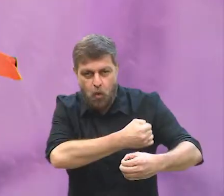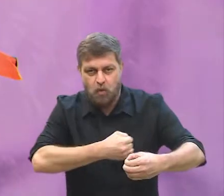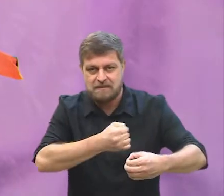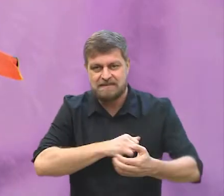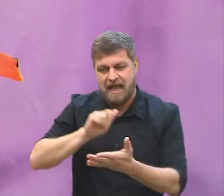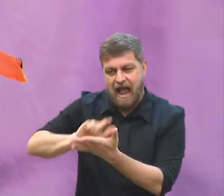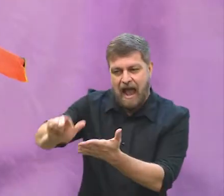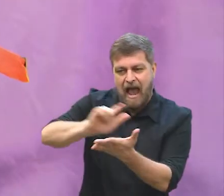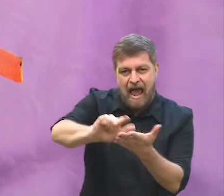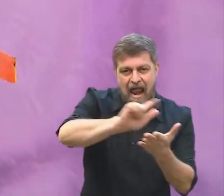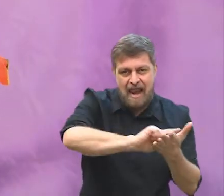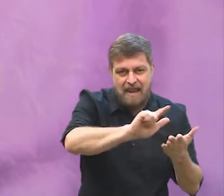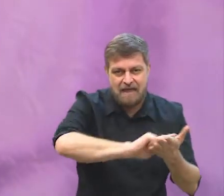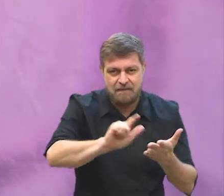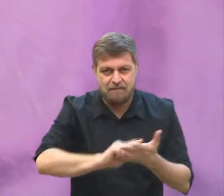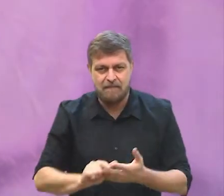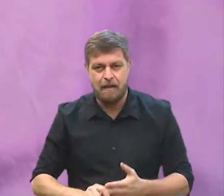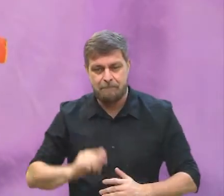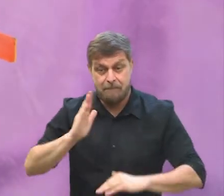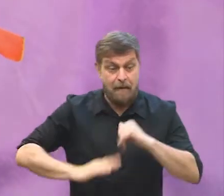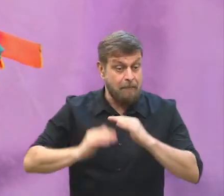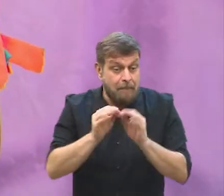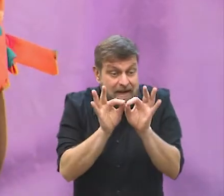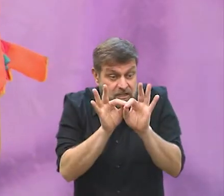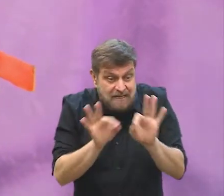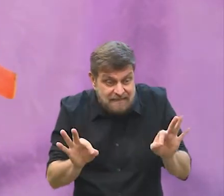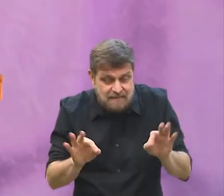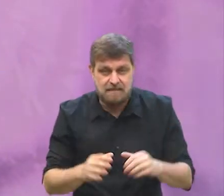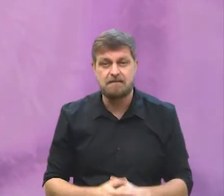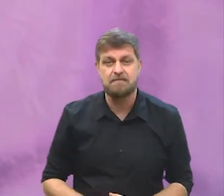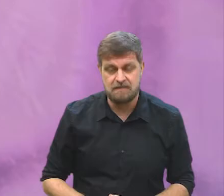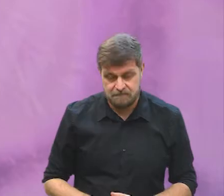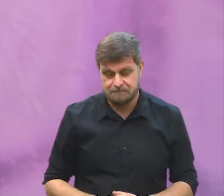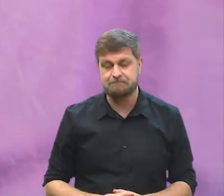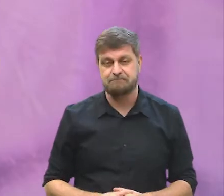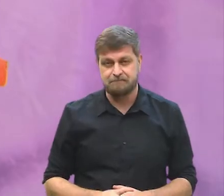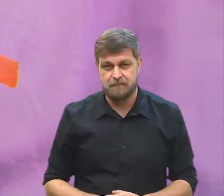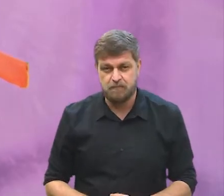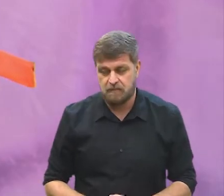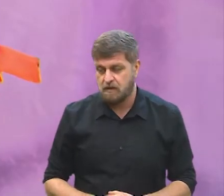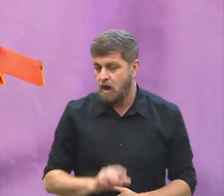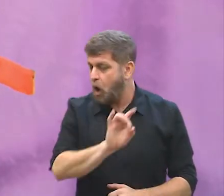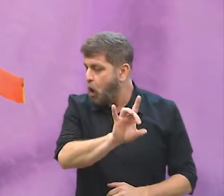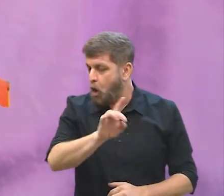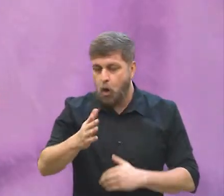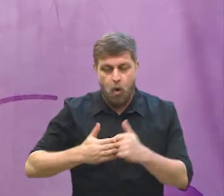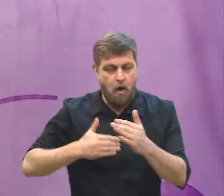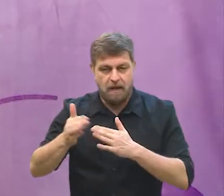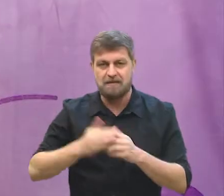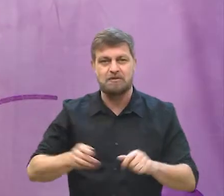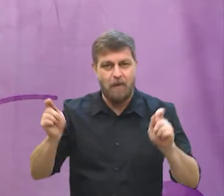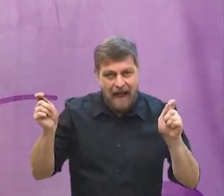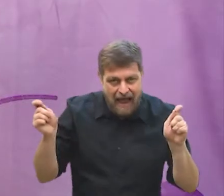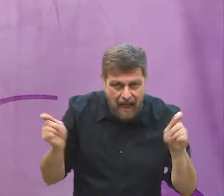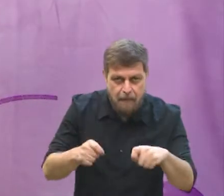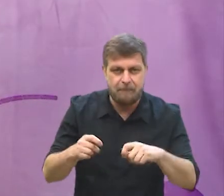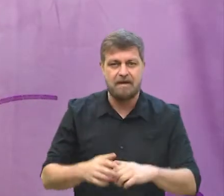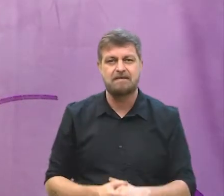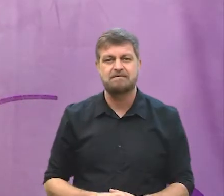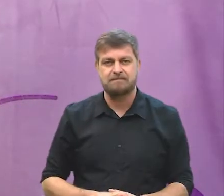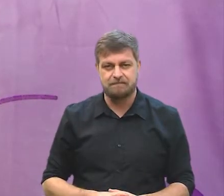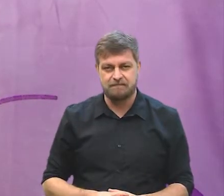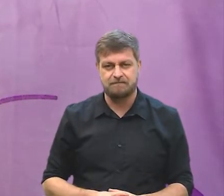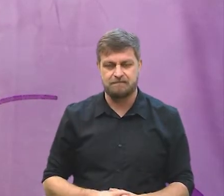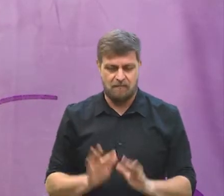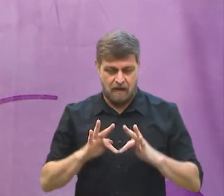É uma atividade. São atividades simples, né, doutor? São atividades simples que estão ao alcance de qualquer pessoa, né? De